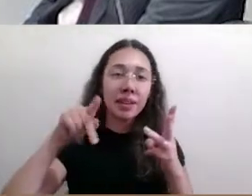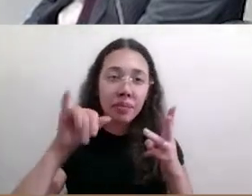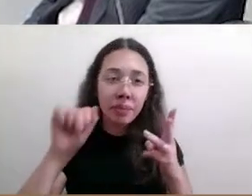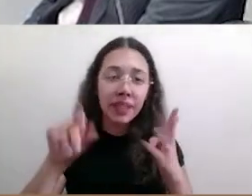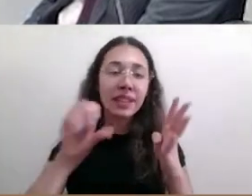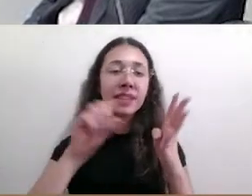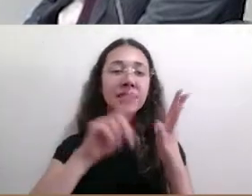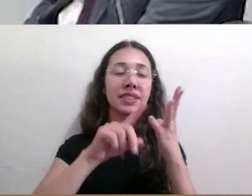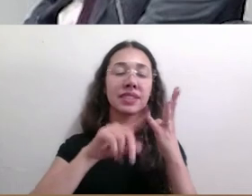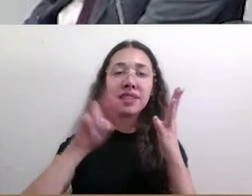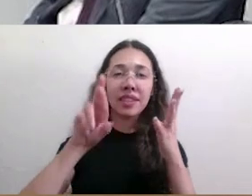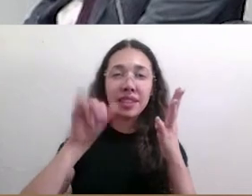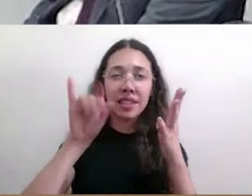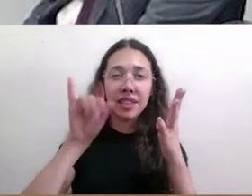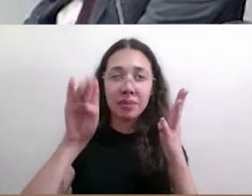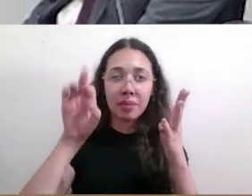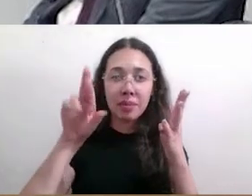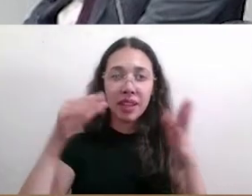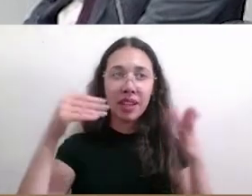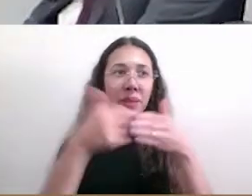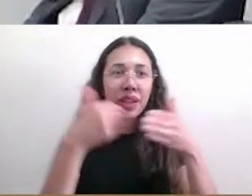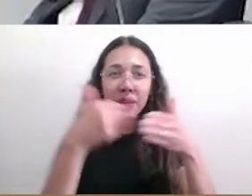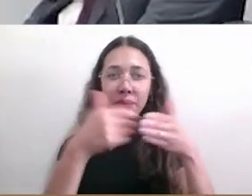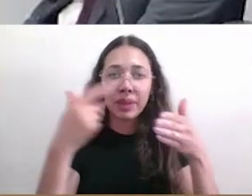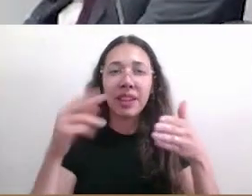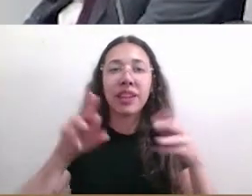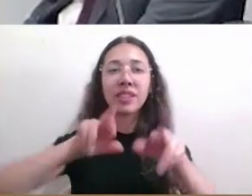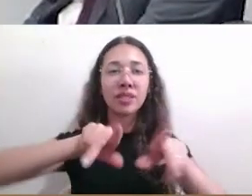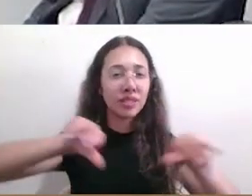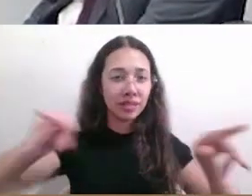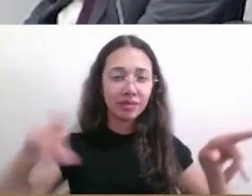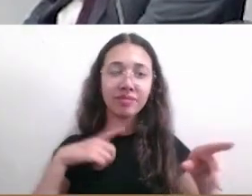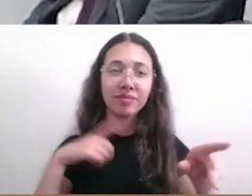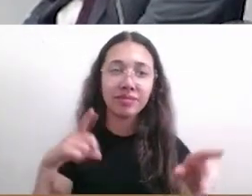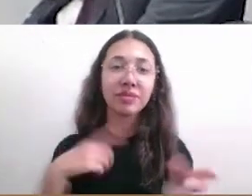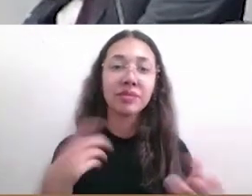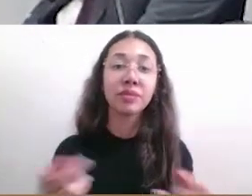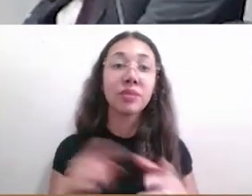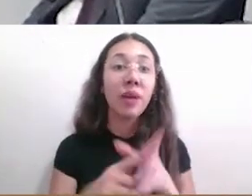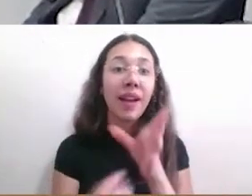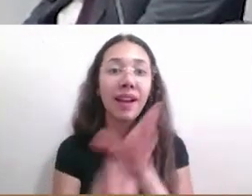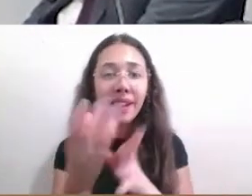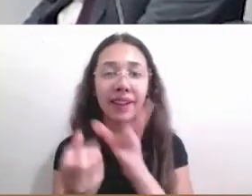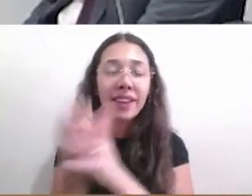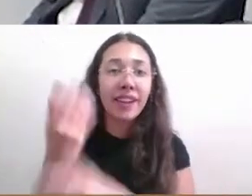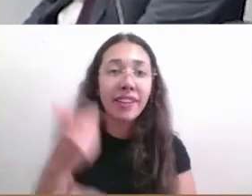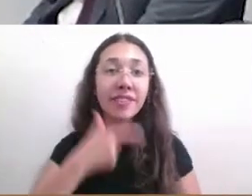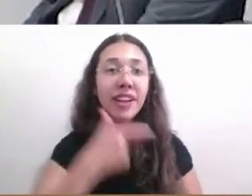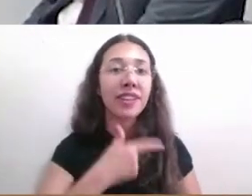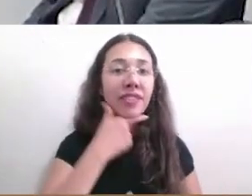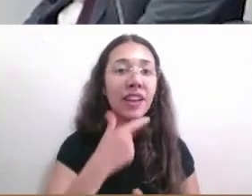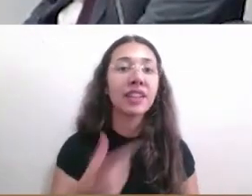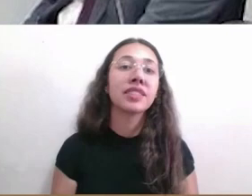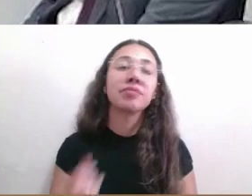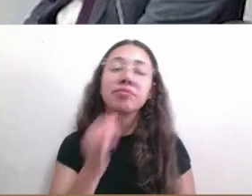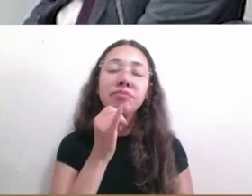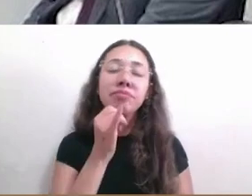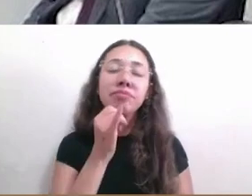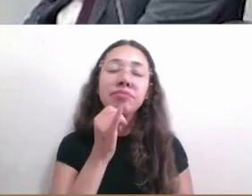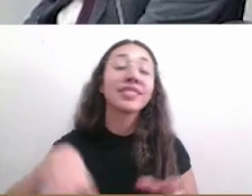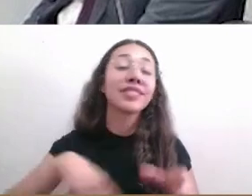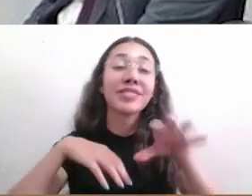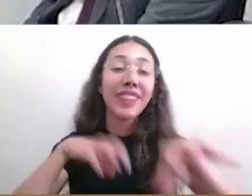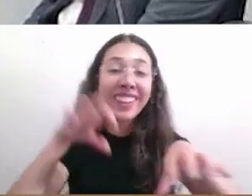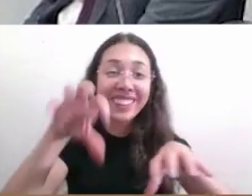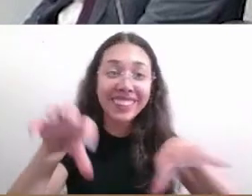as varas eram instaladas, elas eram instaladas como JEF. Então, por exemplo, Jundiaí. Ah, tem uma vara nova para Jundiaí, é um